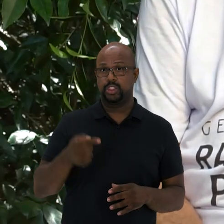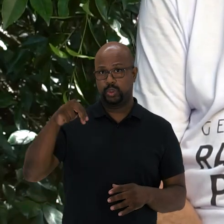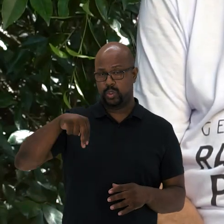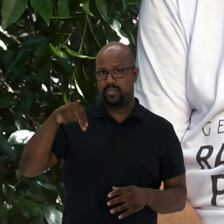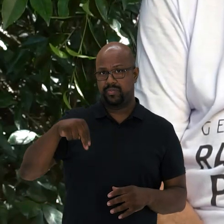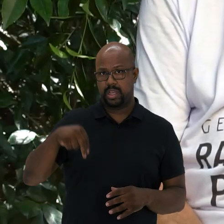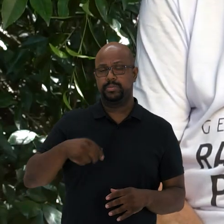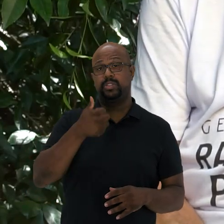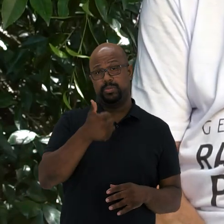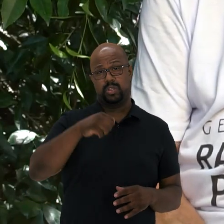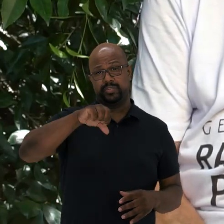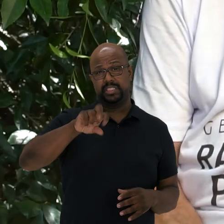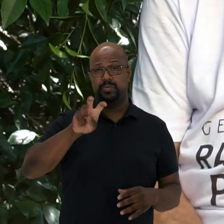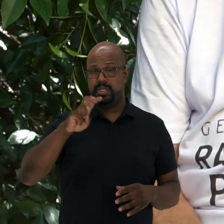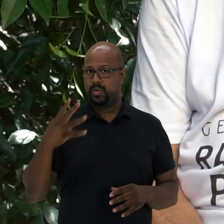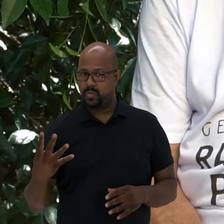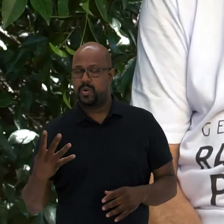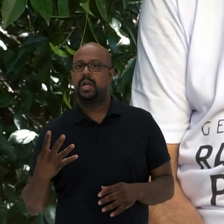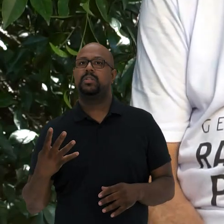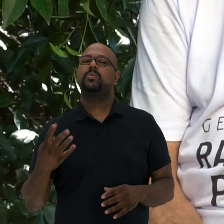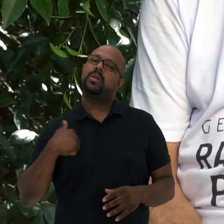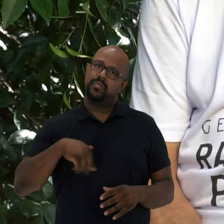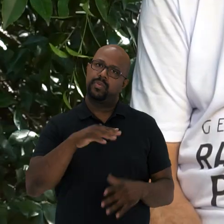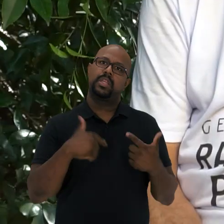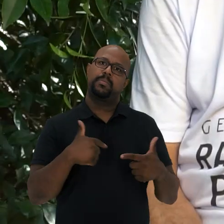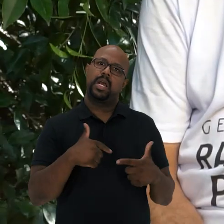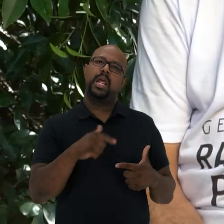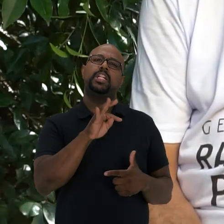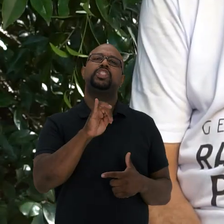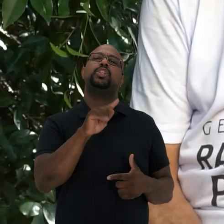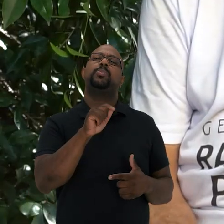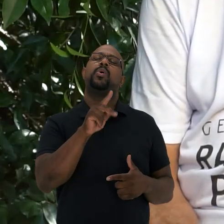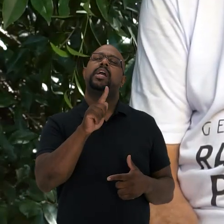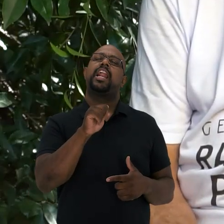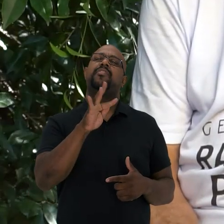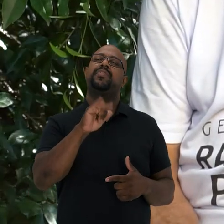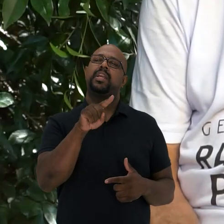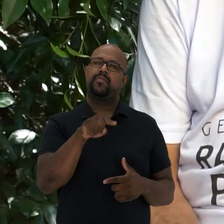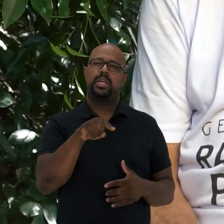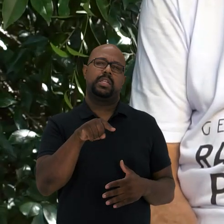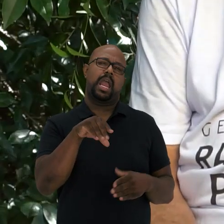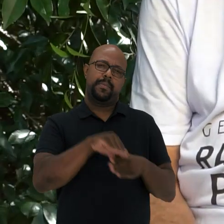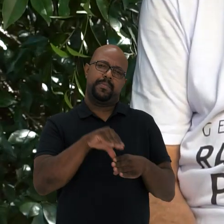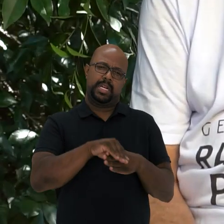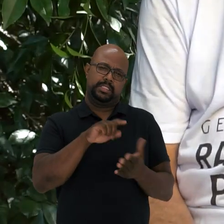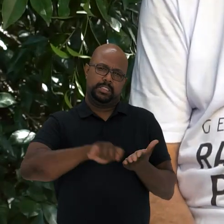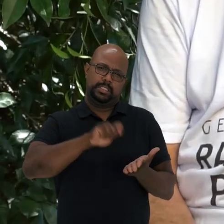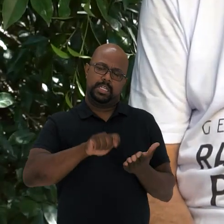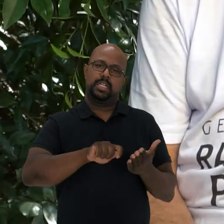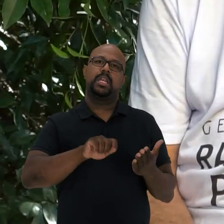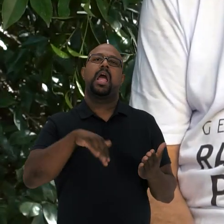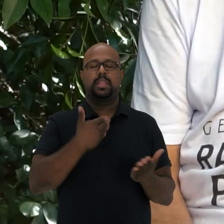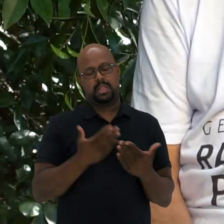27 de novembro de 1954, fui trabalhar ali na tipografia, que seja na imprensa escrita, né?